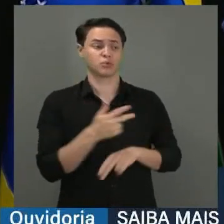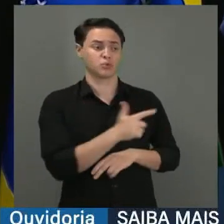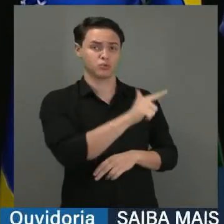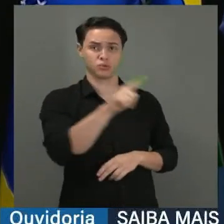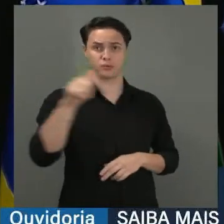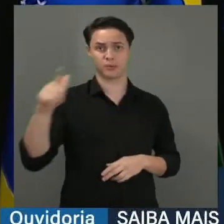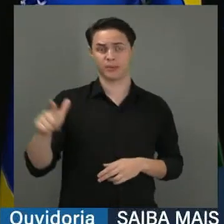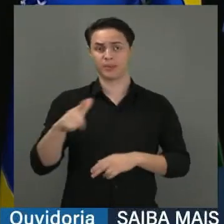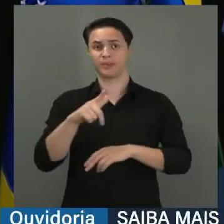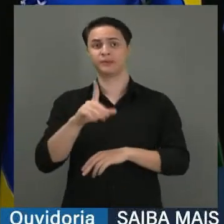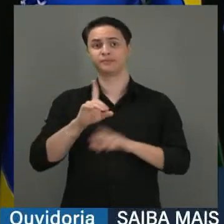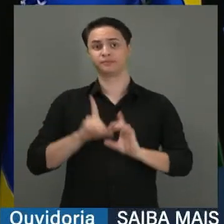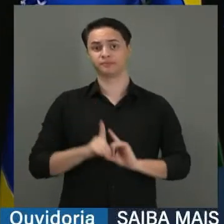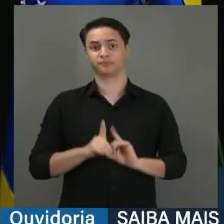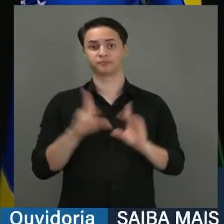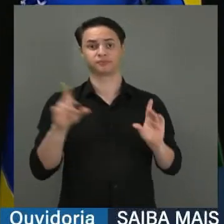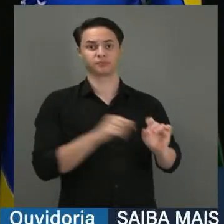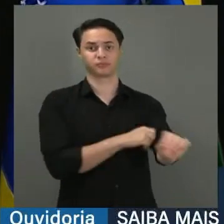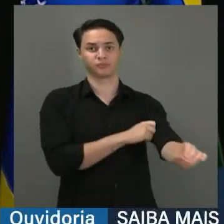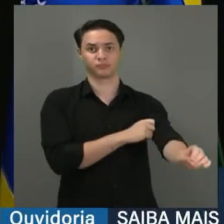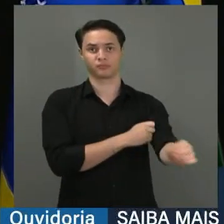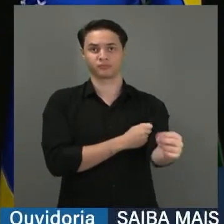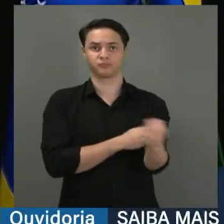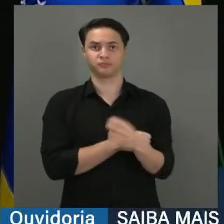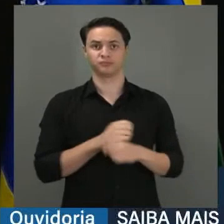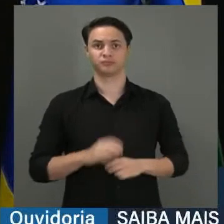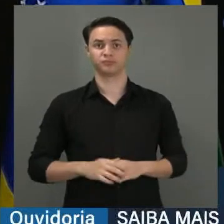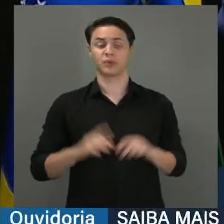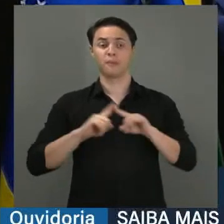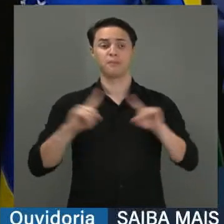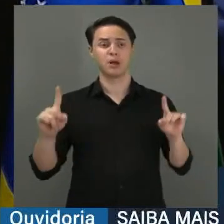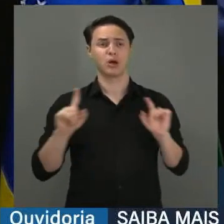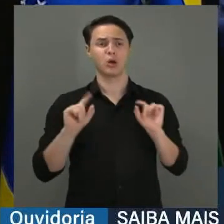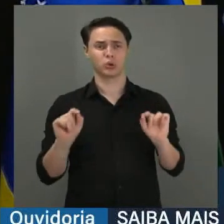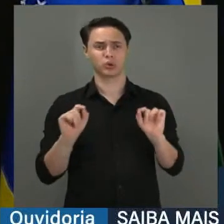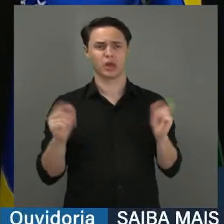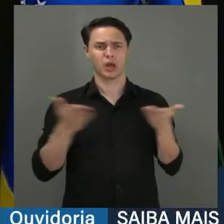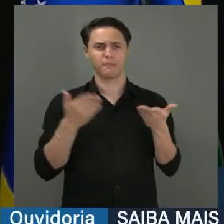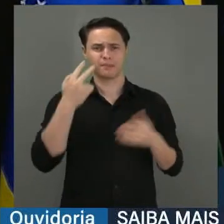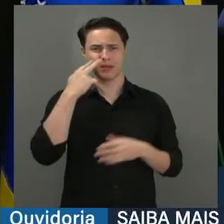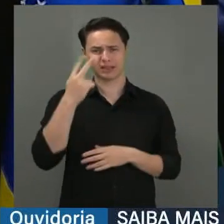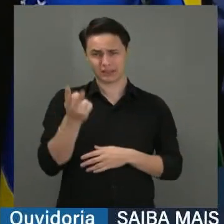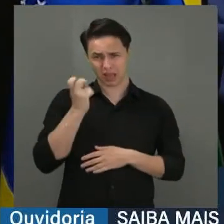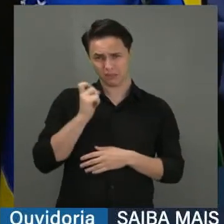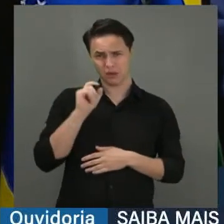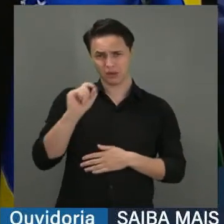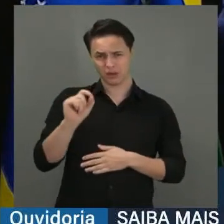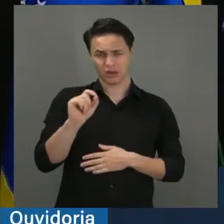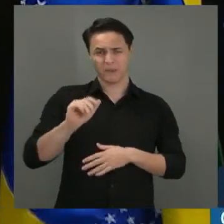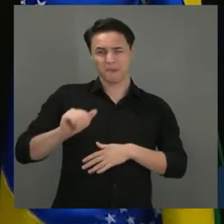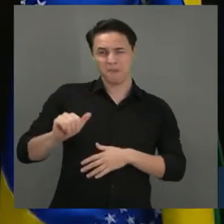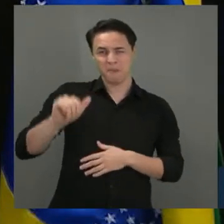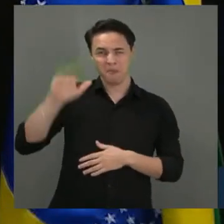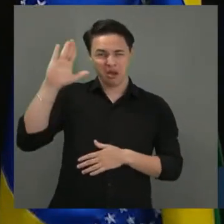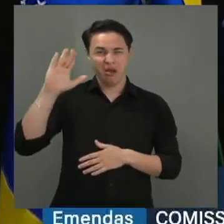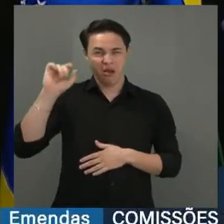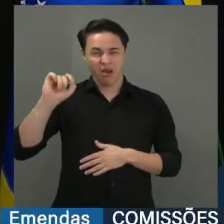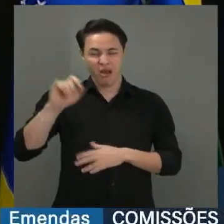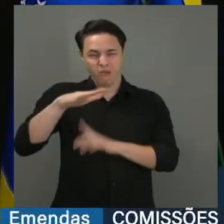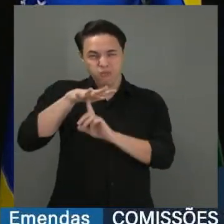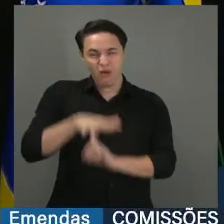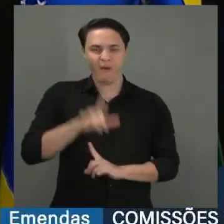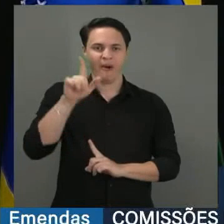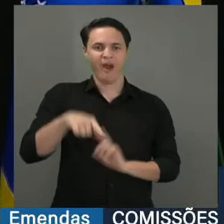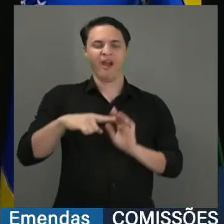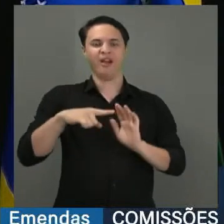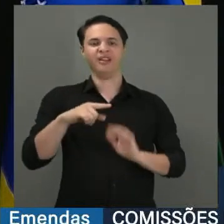outras democracias. Mais abusivo ainda é o famigerado inquérito das